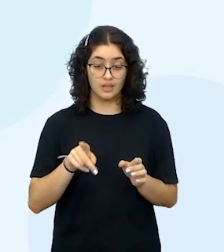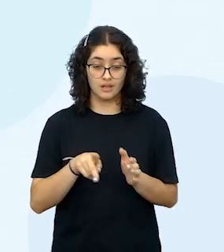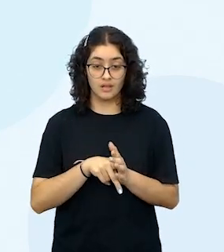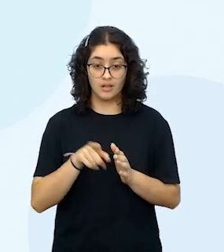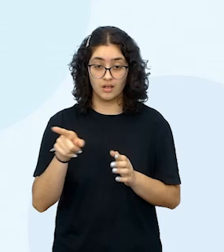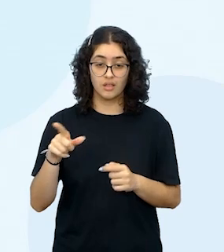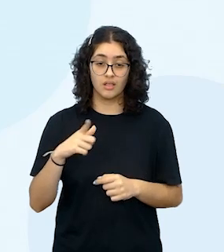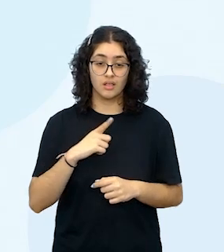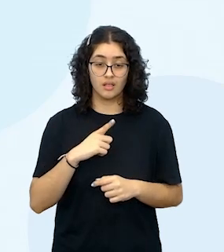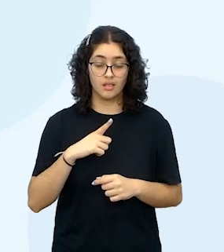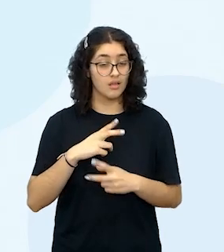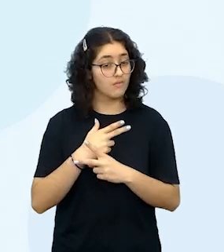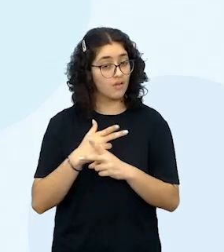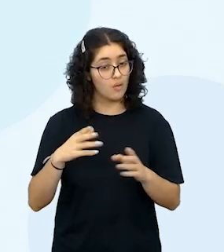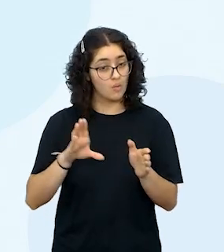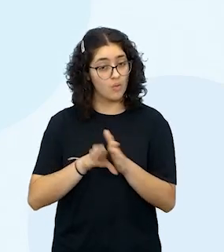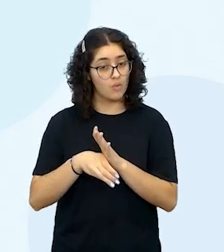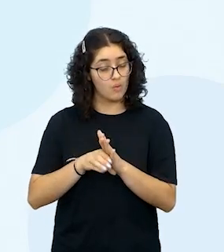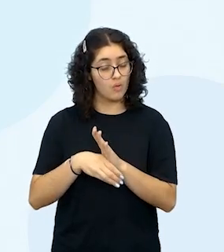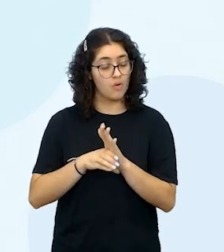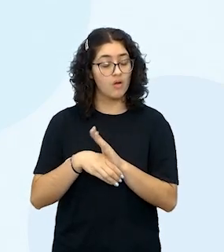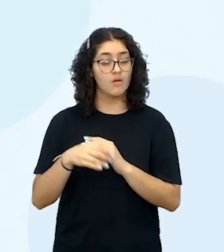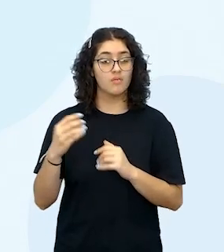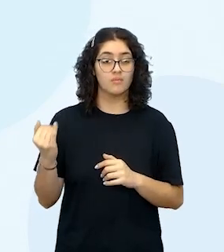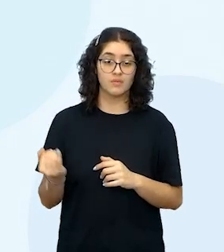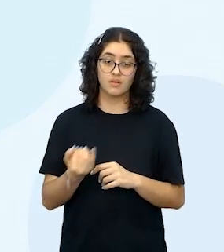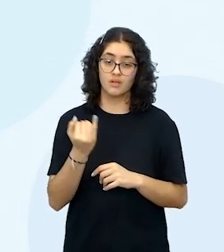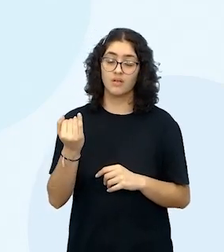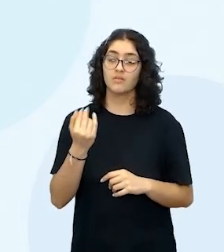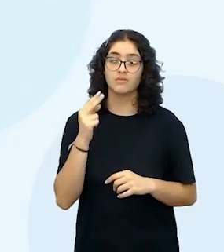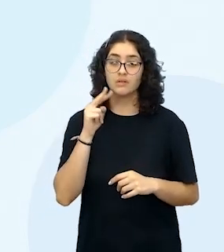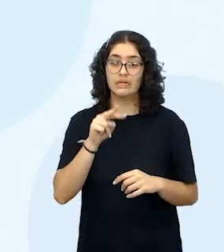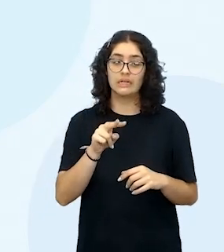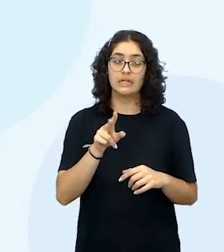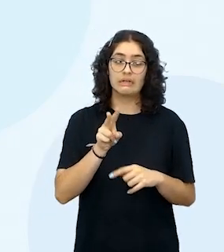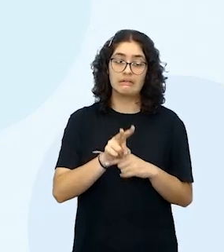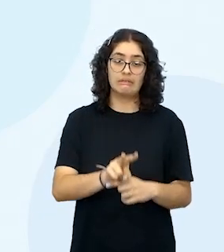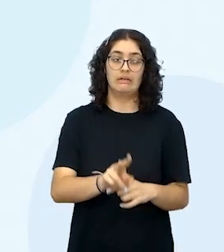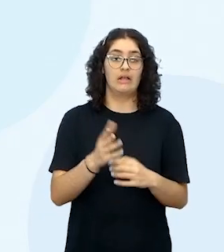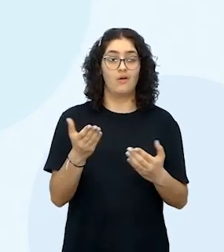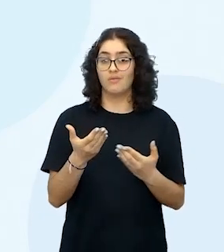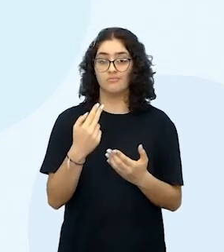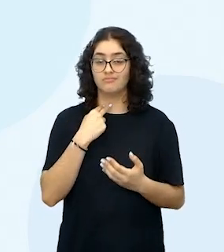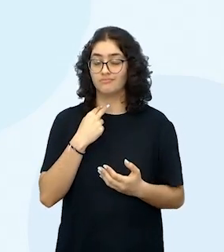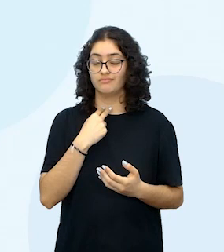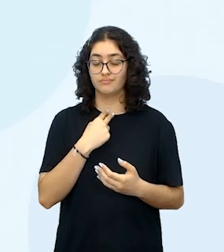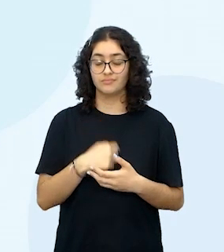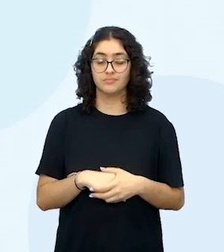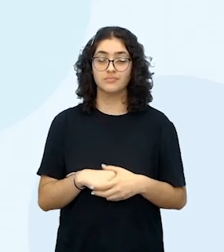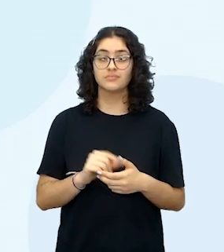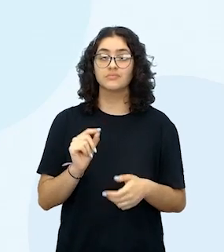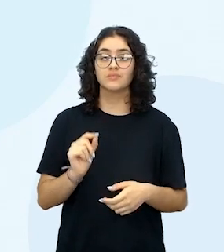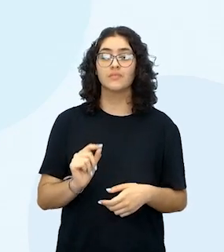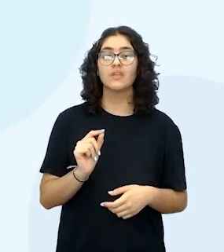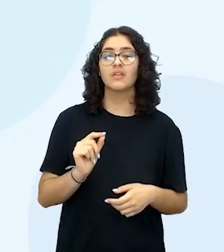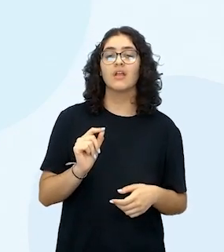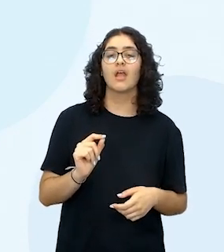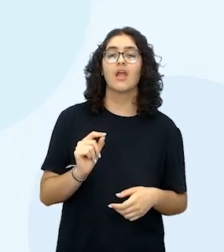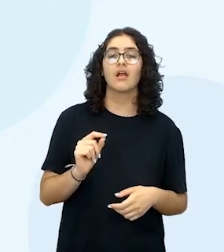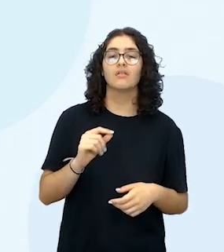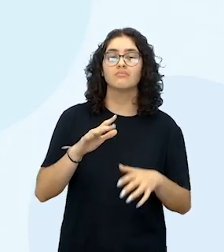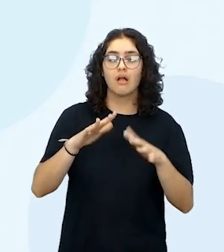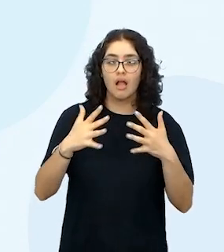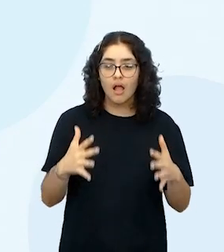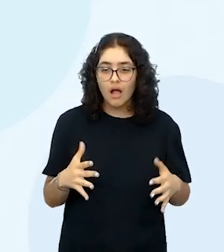conceituação, tem vários outros conceitos importantes que não vai dar tempo da gente olhar com tanto cuidado nesse momento, que é a questão do o que é o desastre, o que